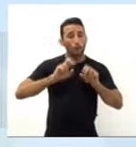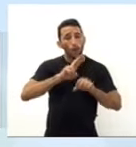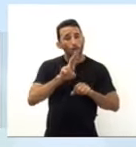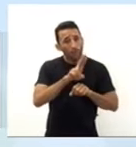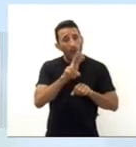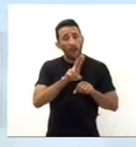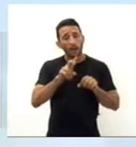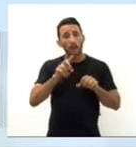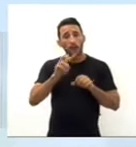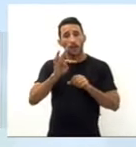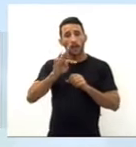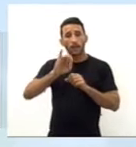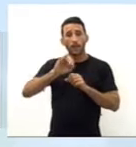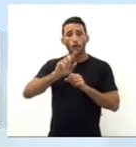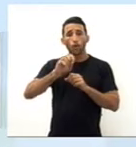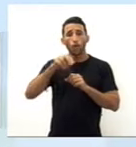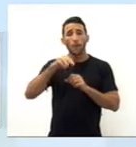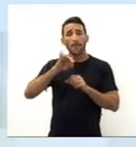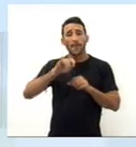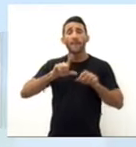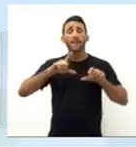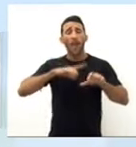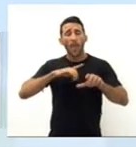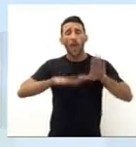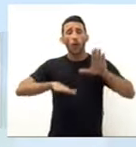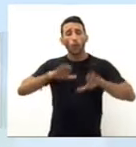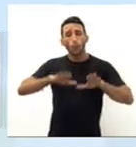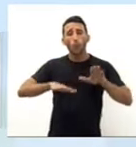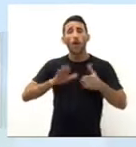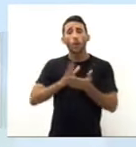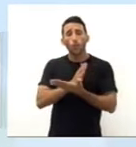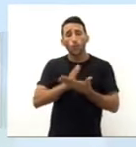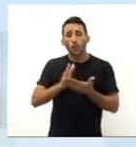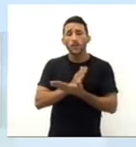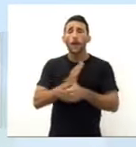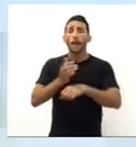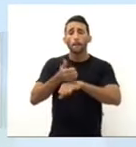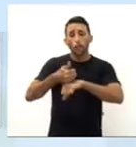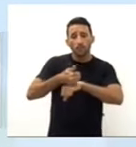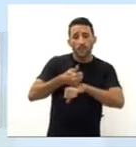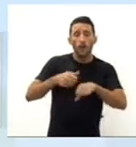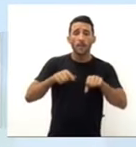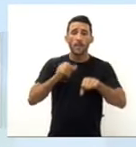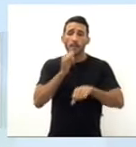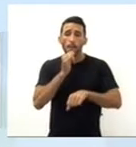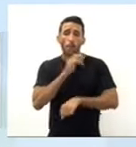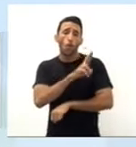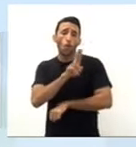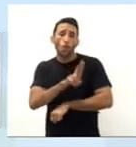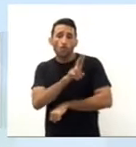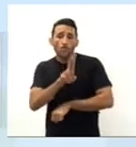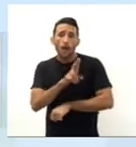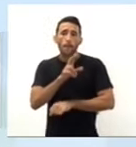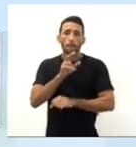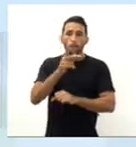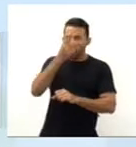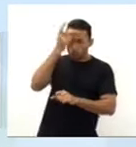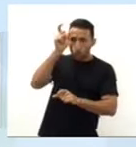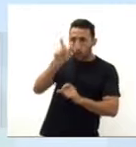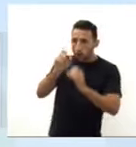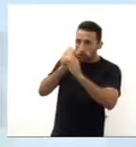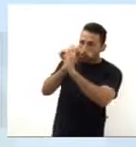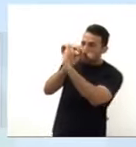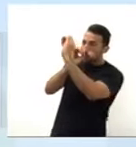trigonometria. Algumas profissões que usam trigonometria, né? Um exemplo, astrônomo,